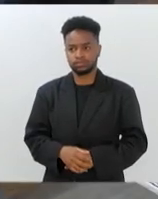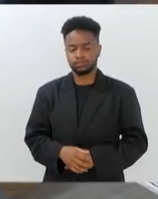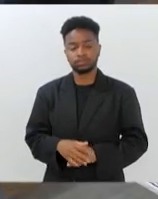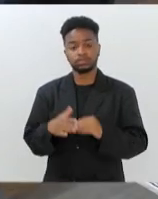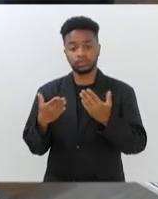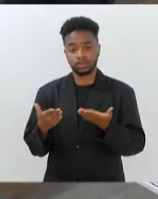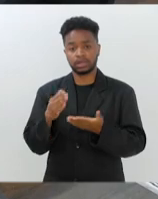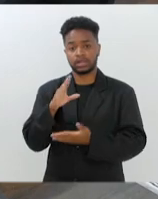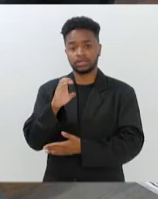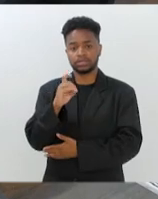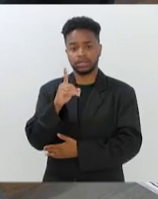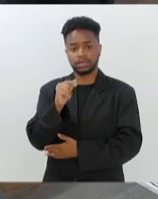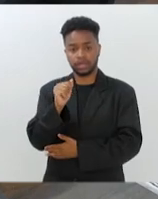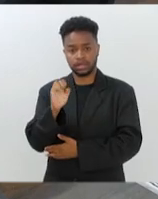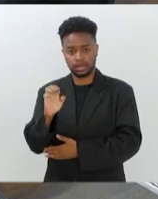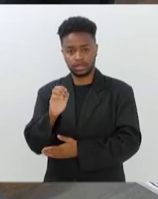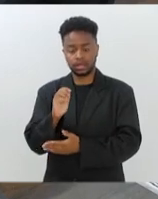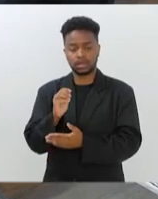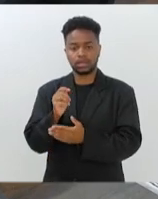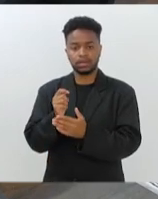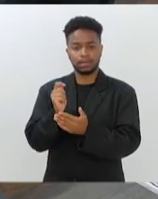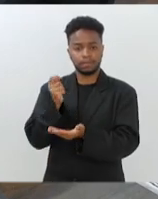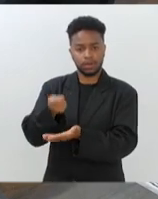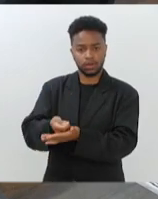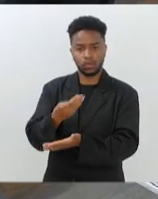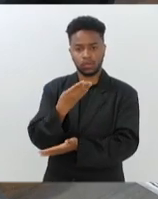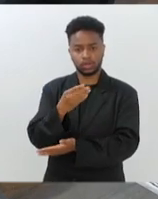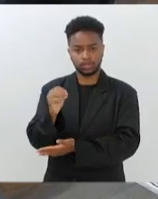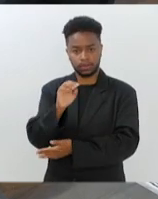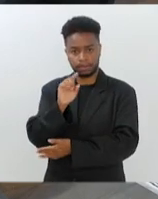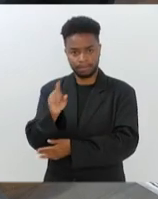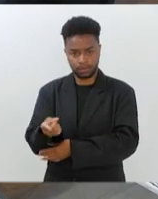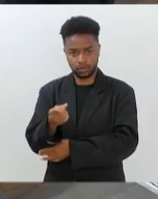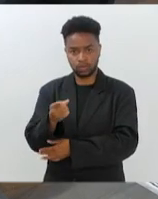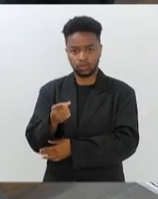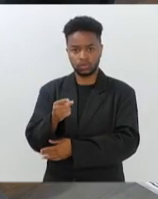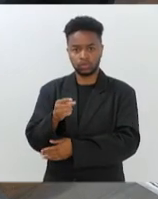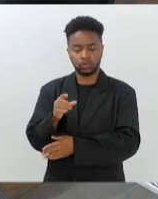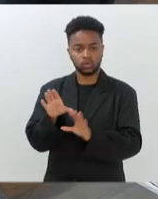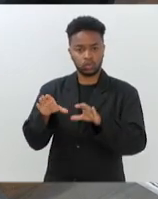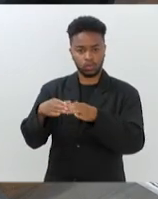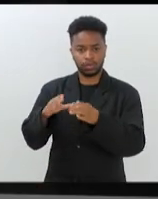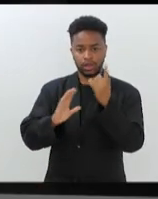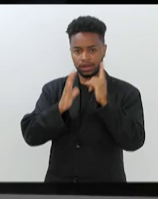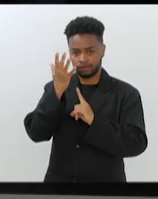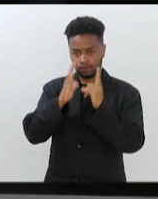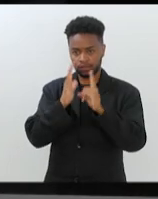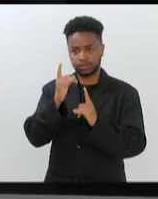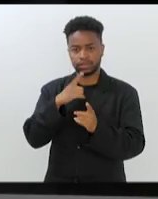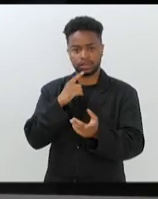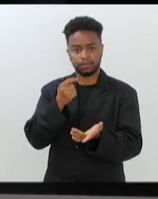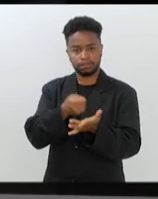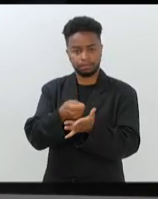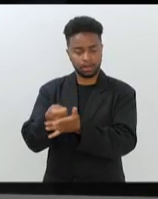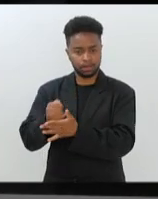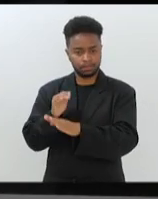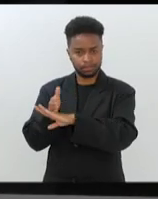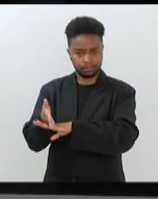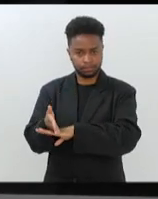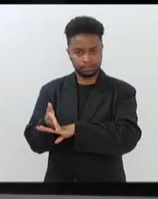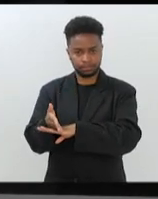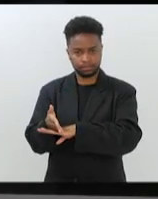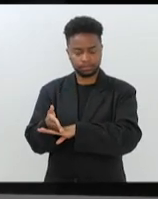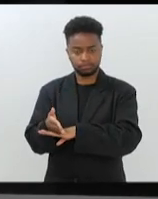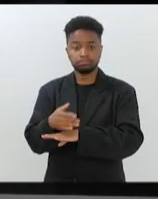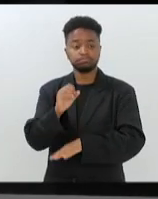400.000 num bloco de carnaval que tem pagamento de ingresso para fortalecer a marca também para fortalecer a marca mas